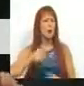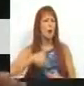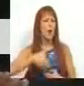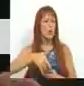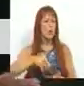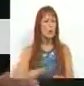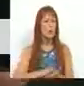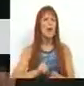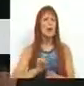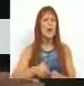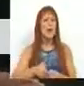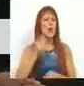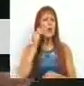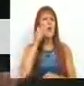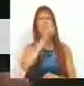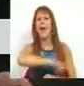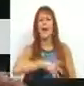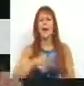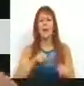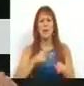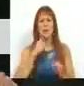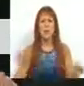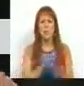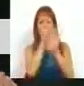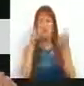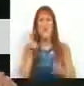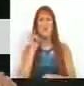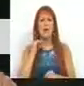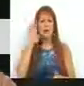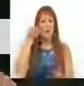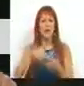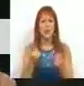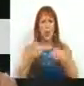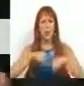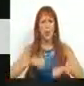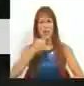entrar, nem como, nem para quem, e isso ficou claro, é a principal conclusão da